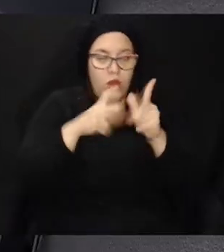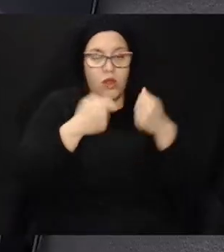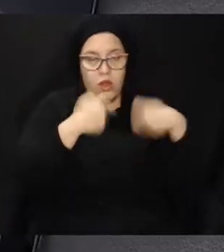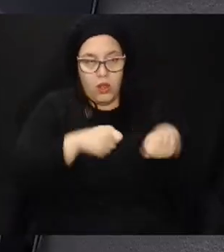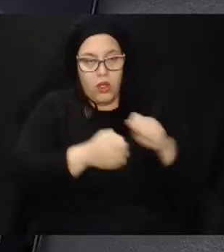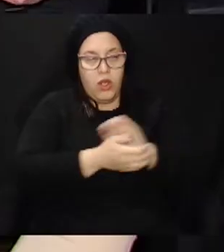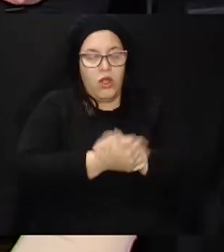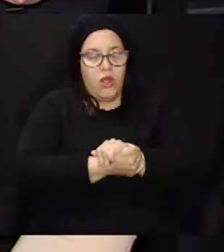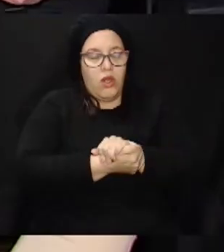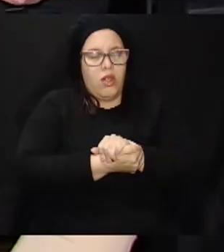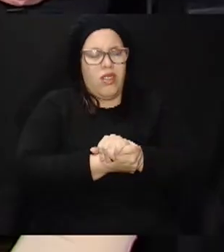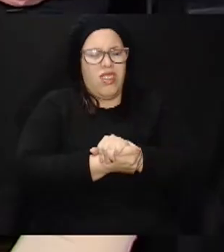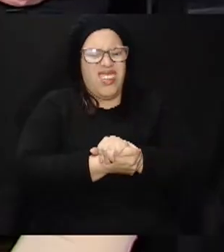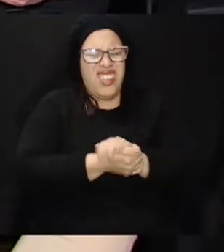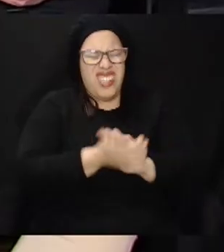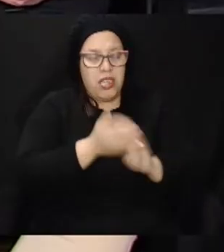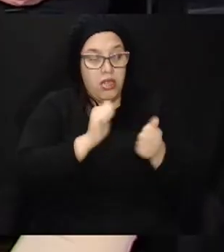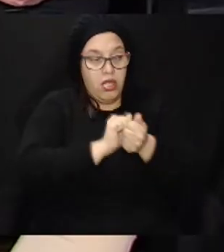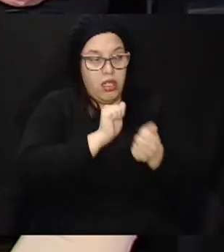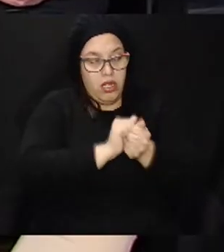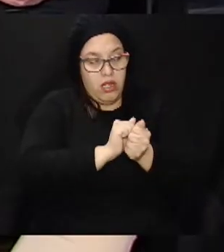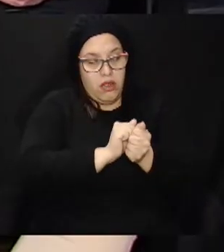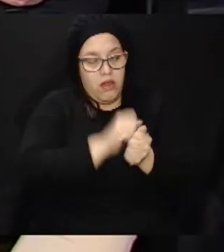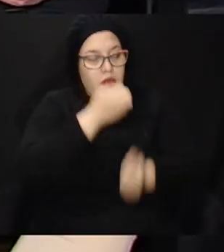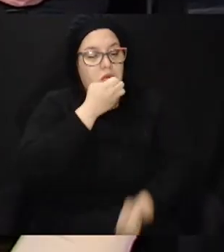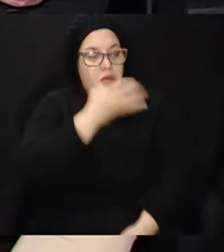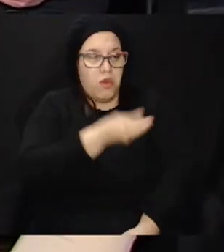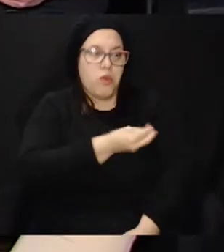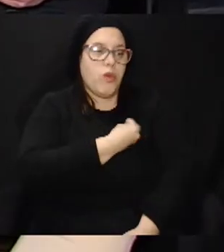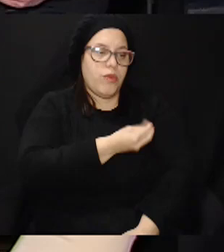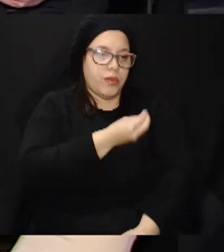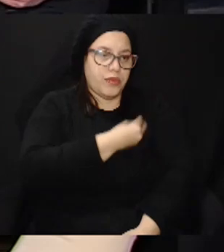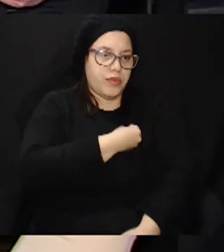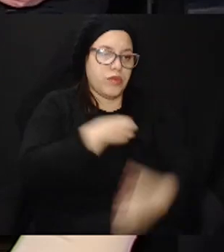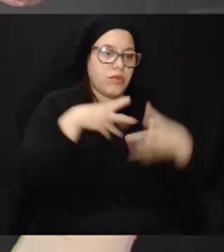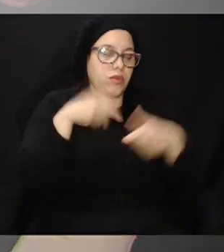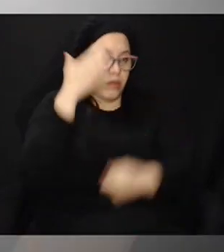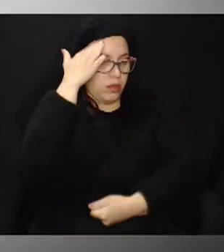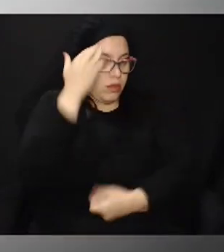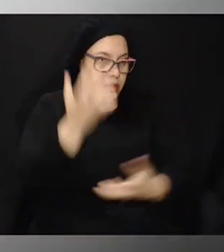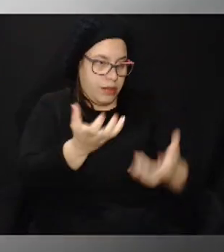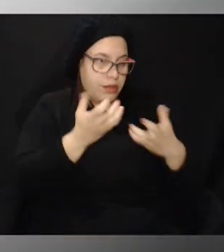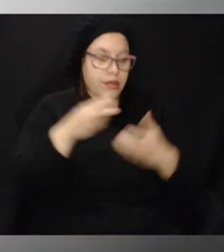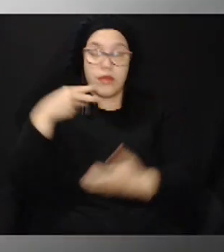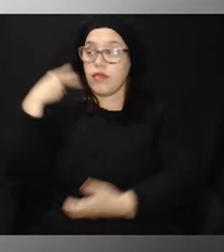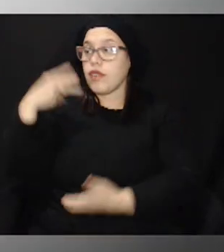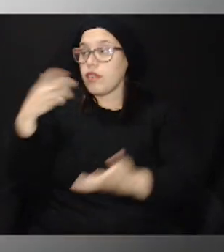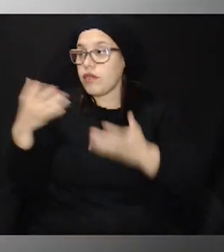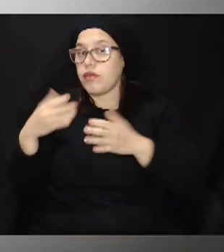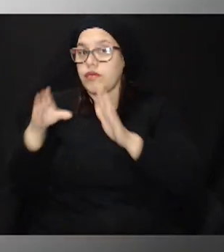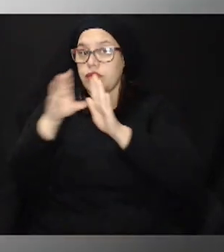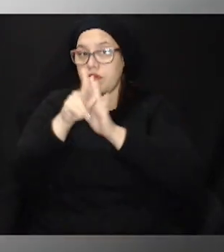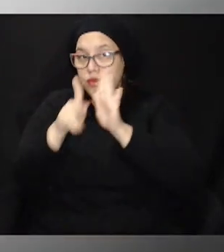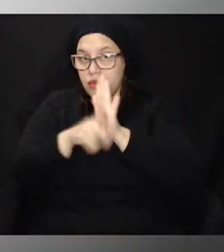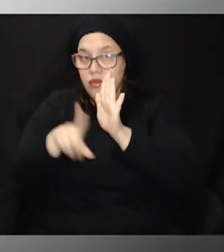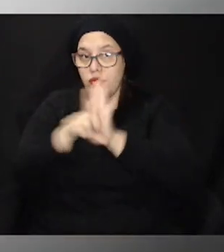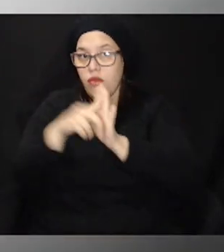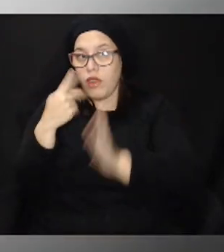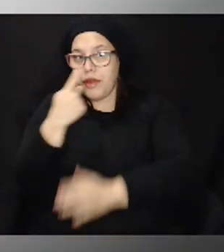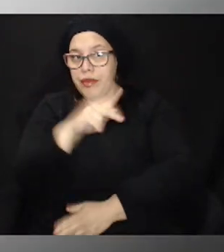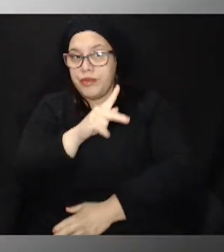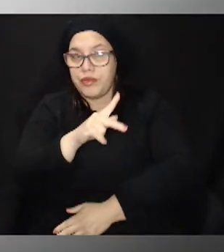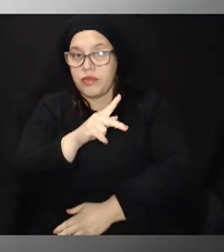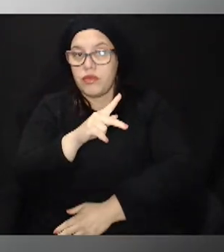disse, para ter qualidade, para ter uma boa vida, né? Que é o que todos nós queremos. Vereador, agora falando de um projeto de lei ordinária seu que institui o Dia